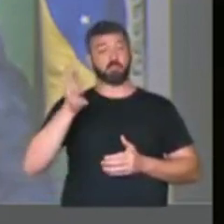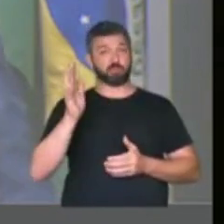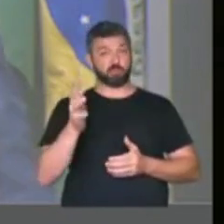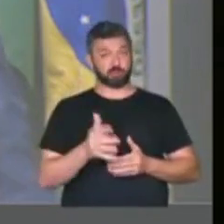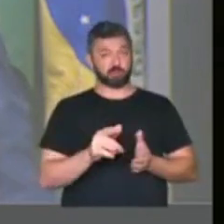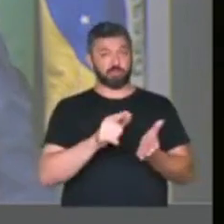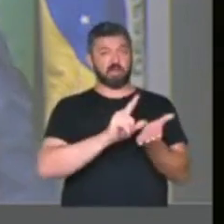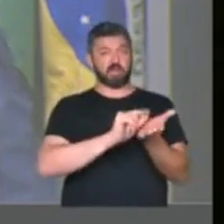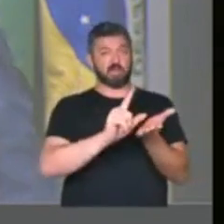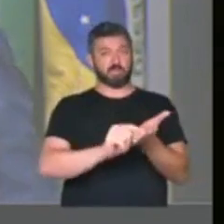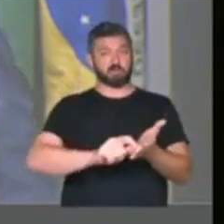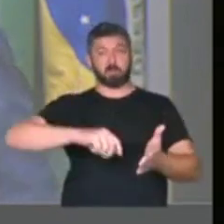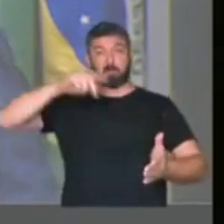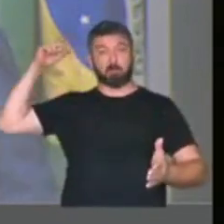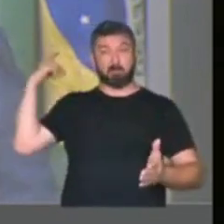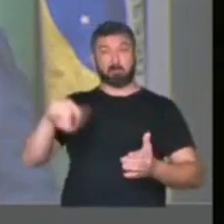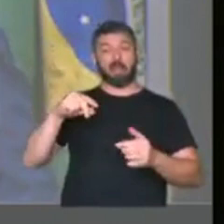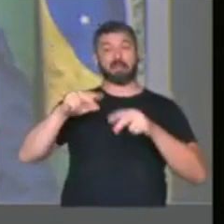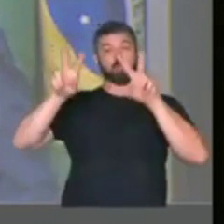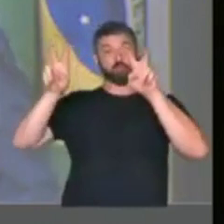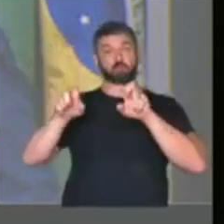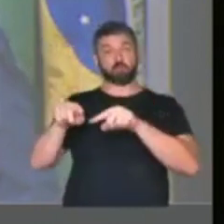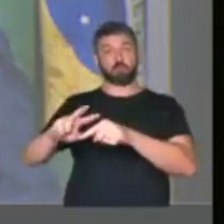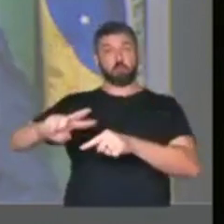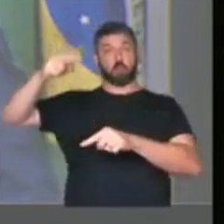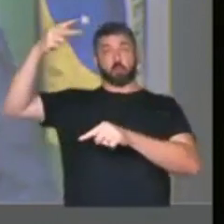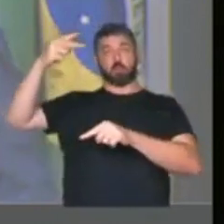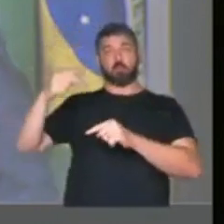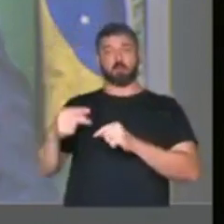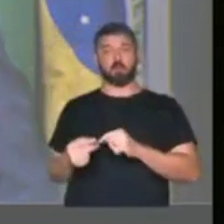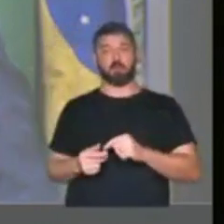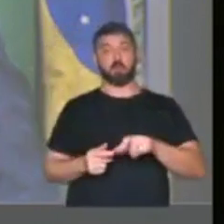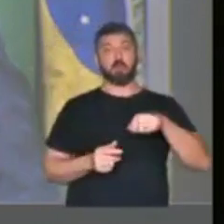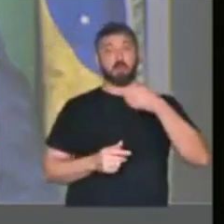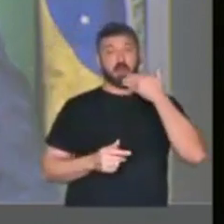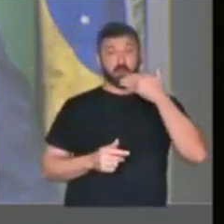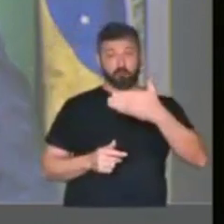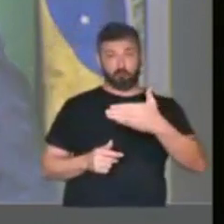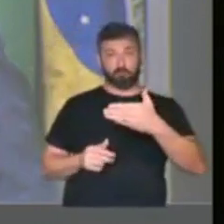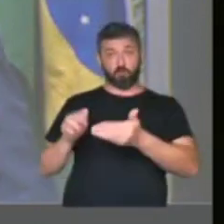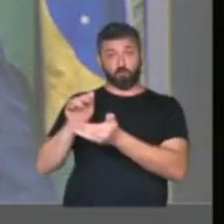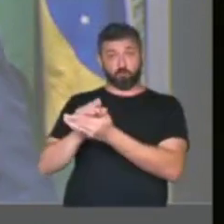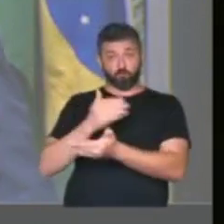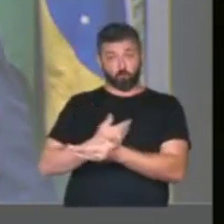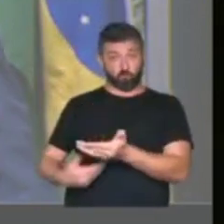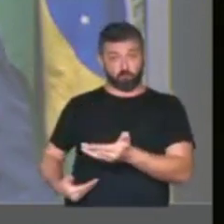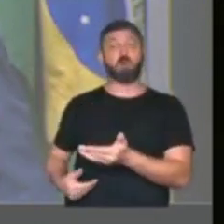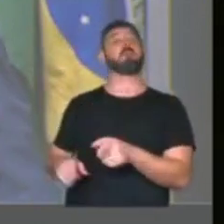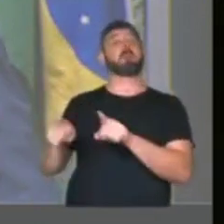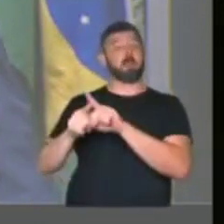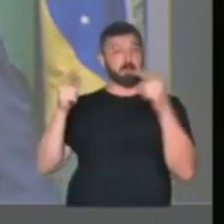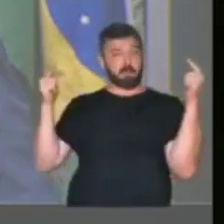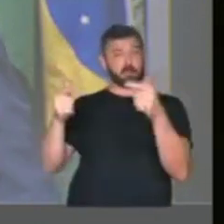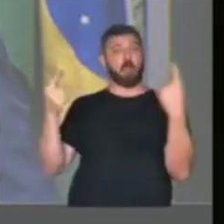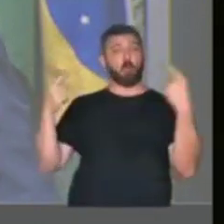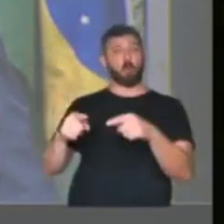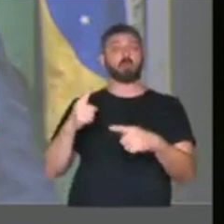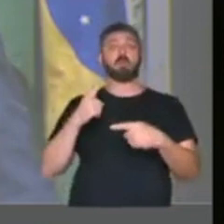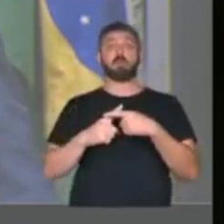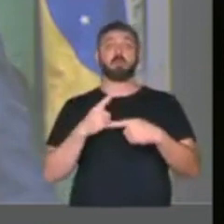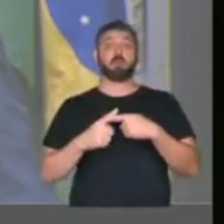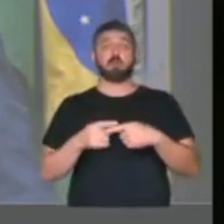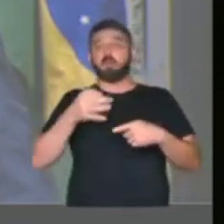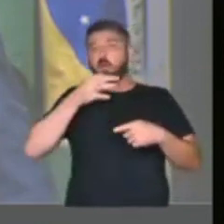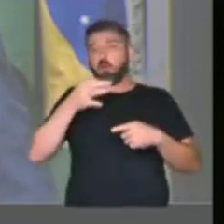editoriais batendo firmemente nesse aumento mesmo os veículos favoráveis ao fundo público o financiamento público de campanha porque é um